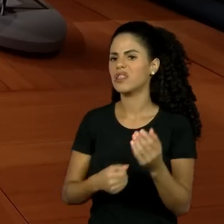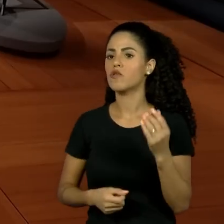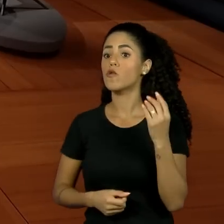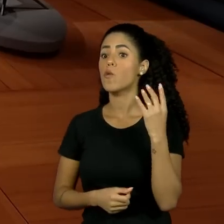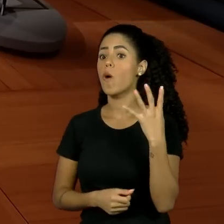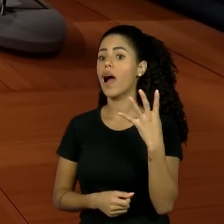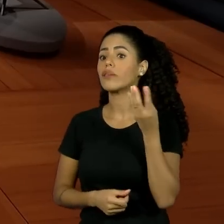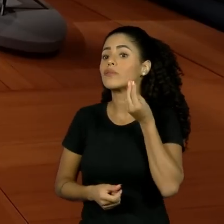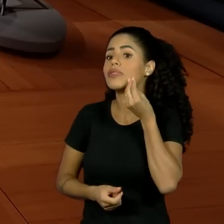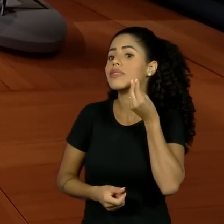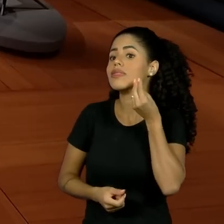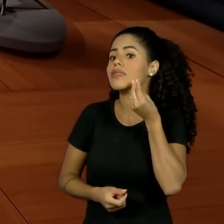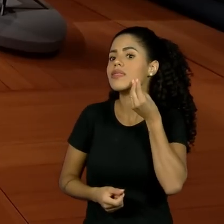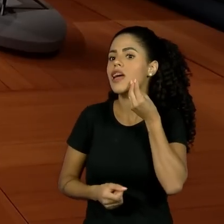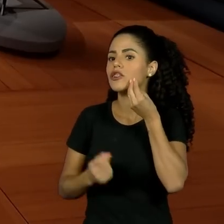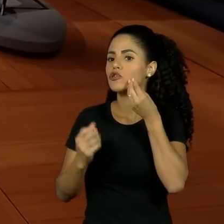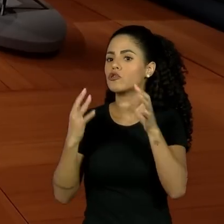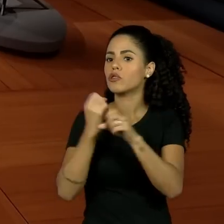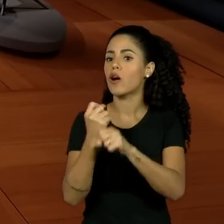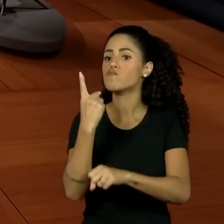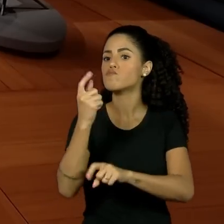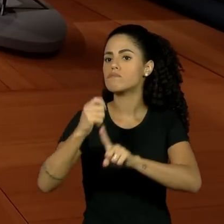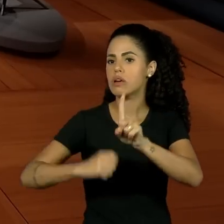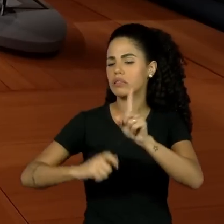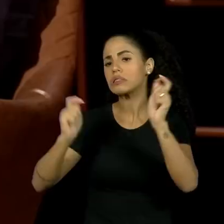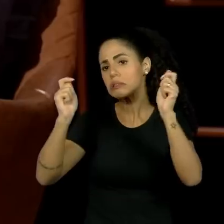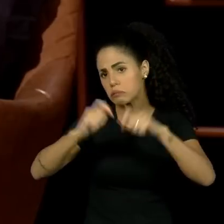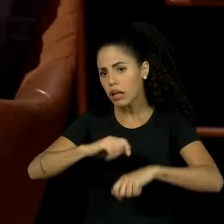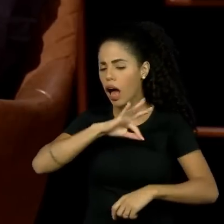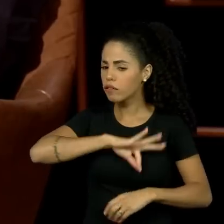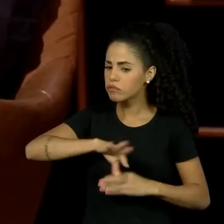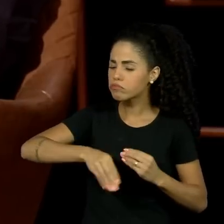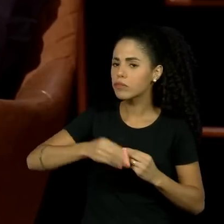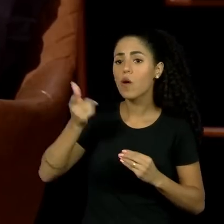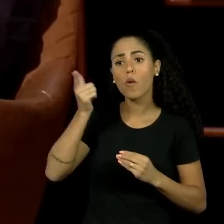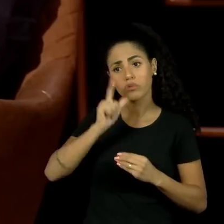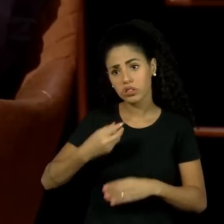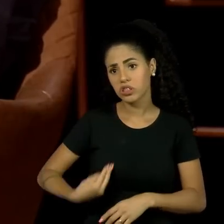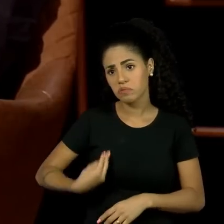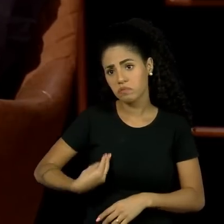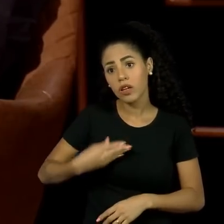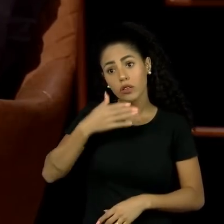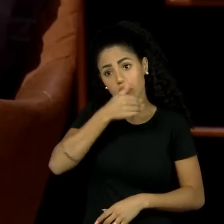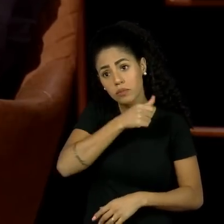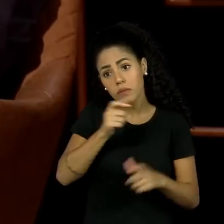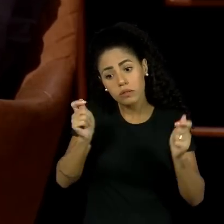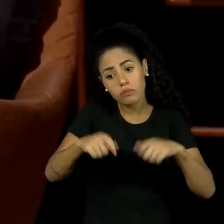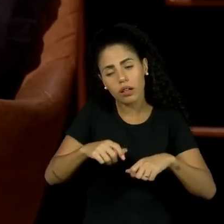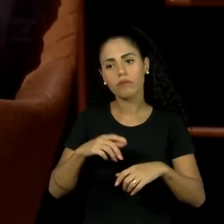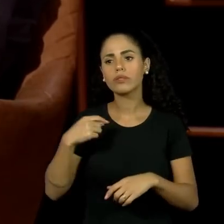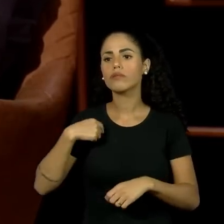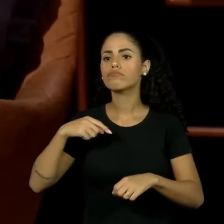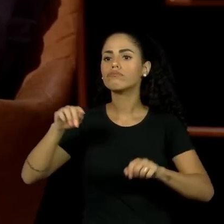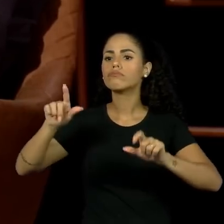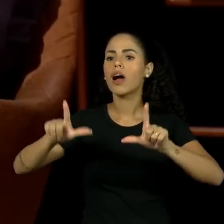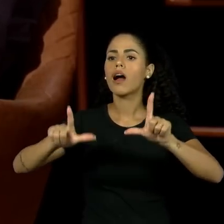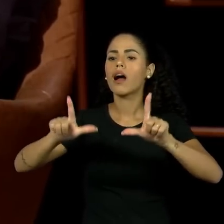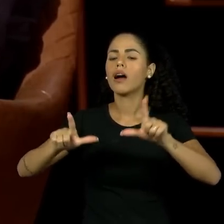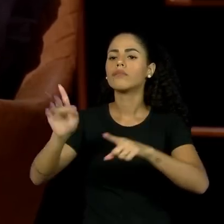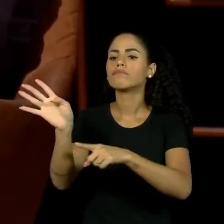testes por mês, dava para viver. Enfim, daí eu fiz um filme